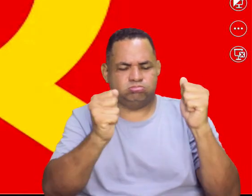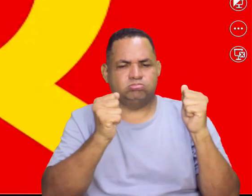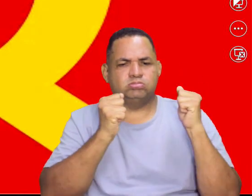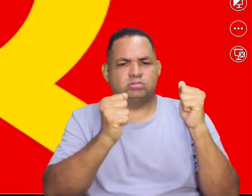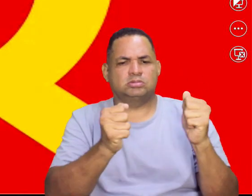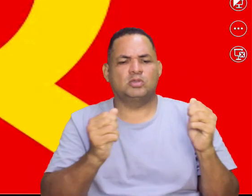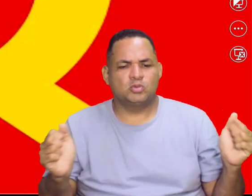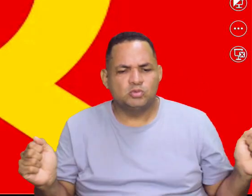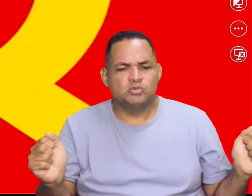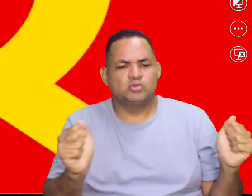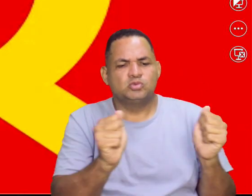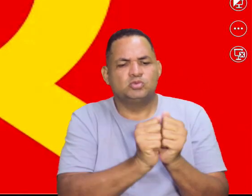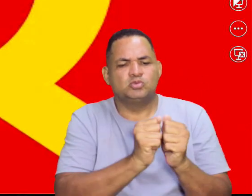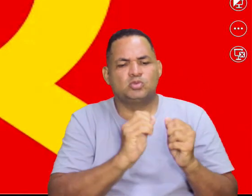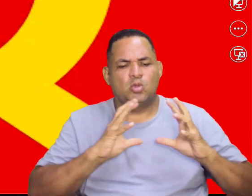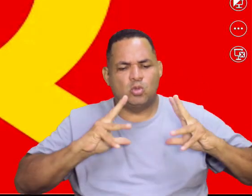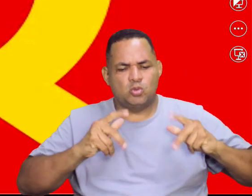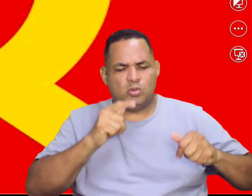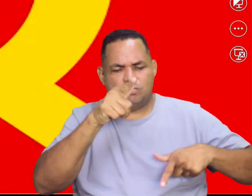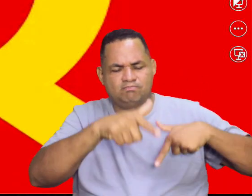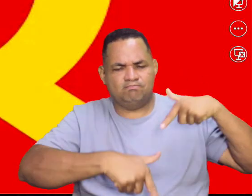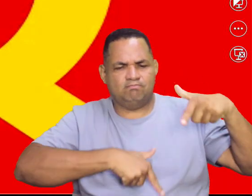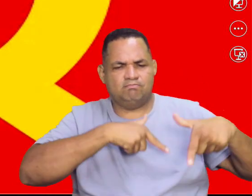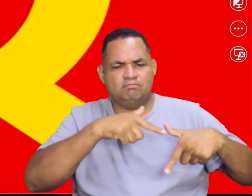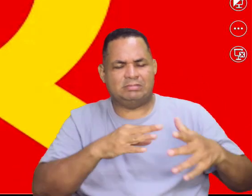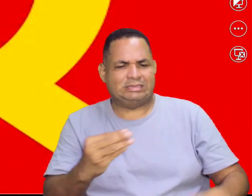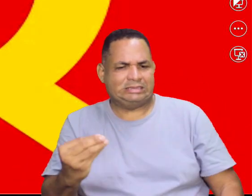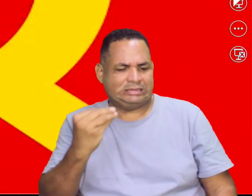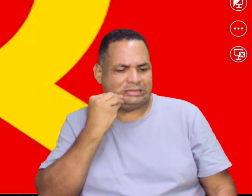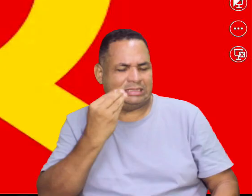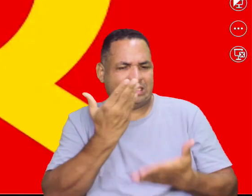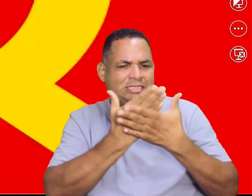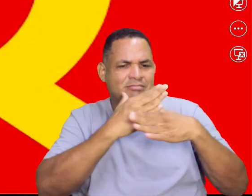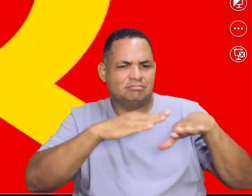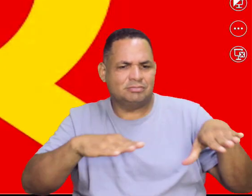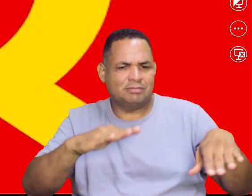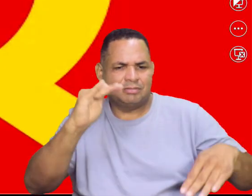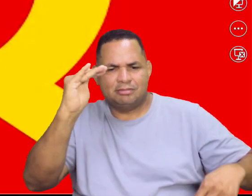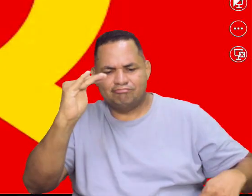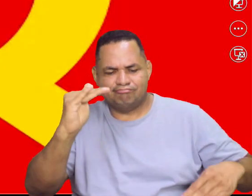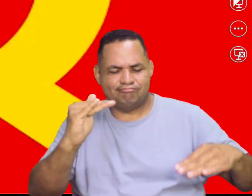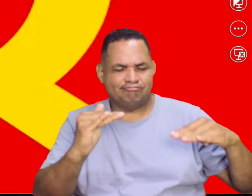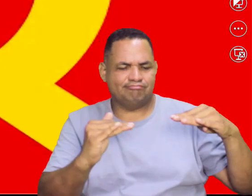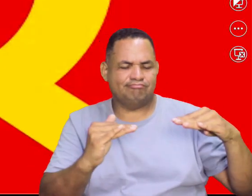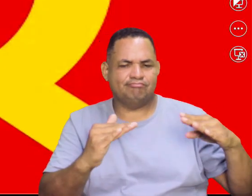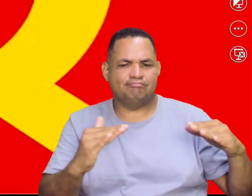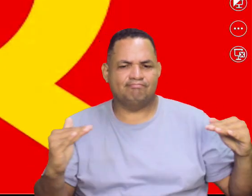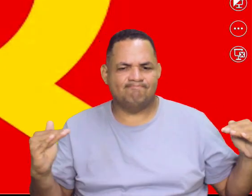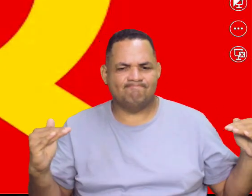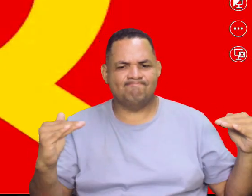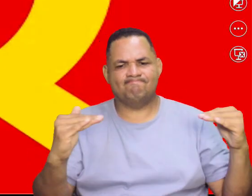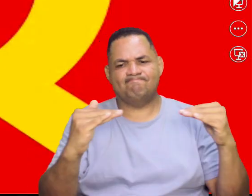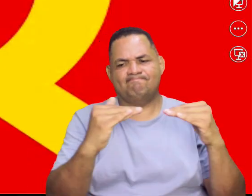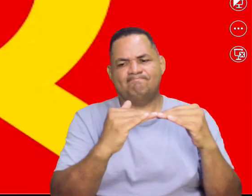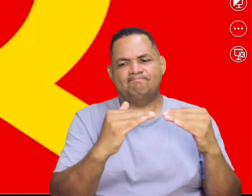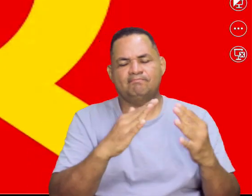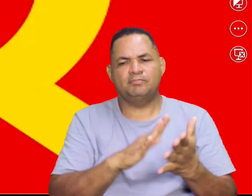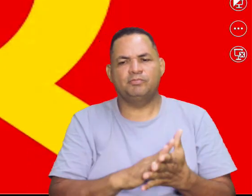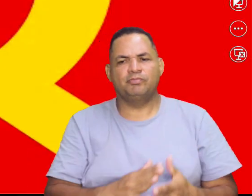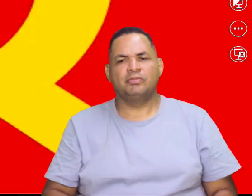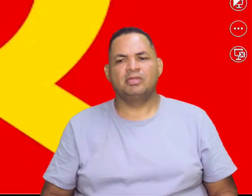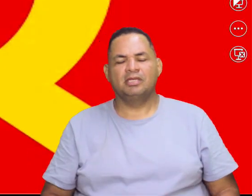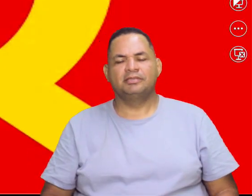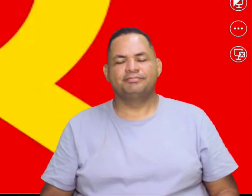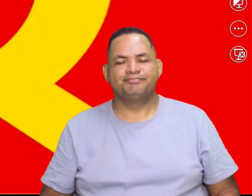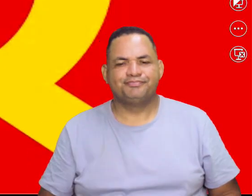da união dos trabalhadores para tentar acabar com essa desigualdade. Que o fim dessa desigualdade não